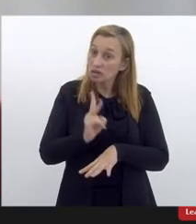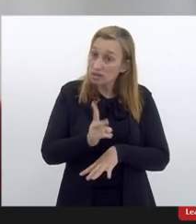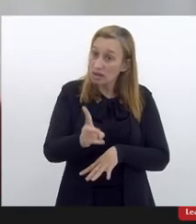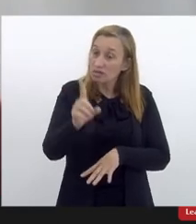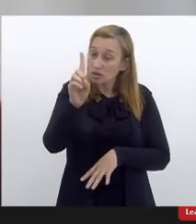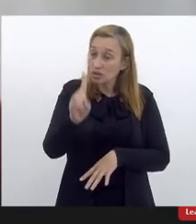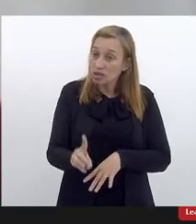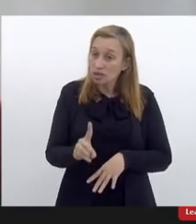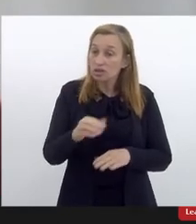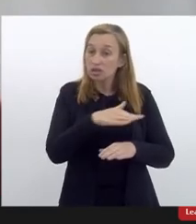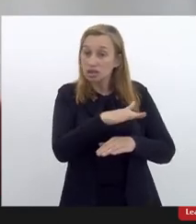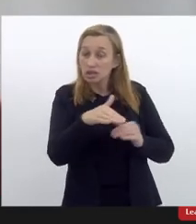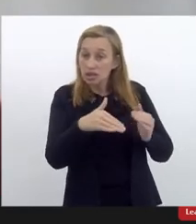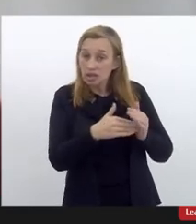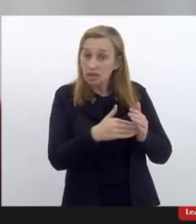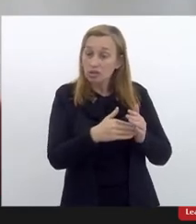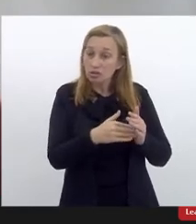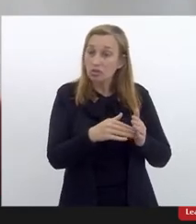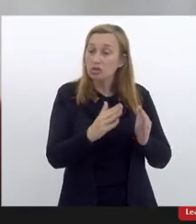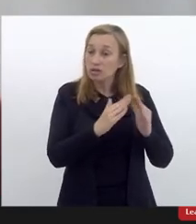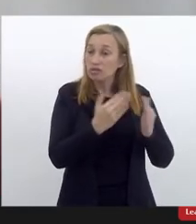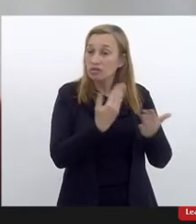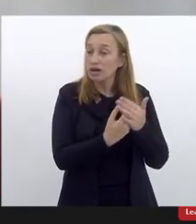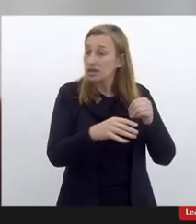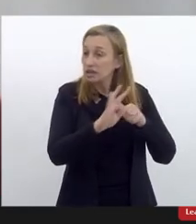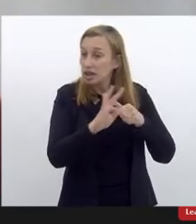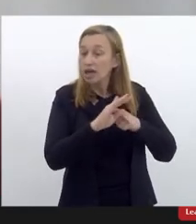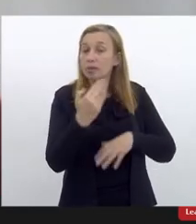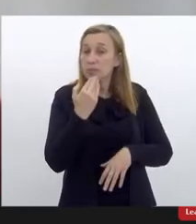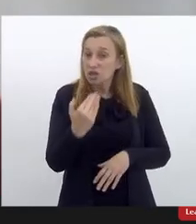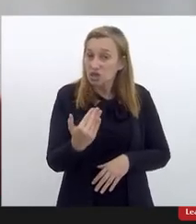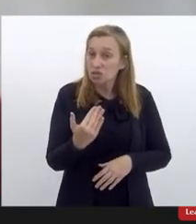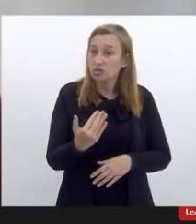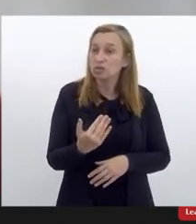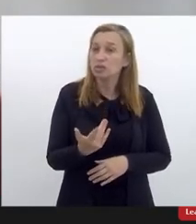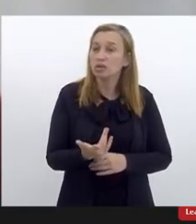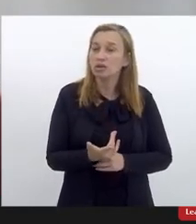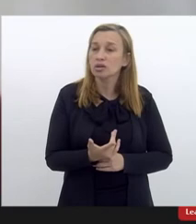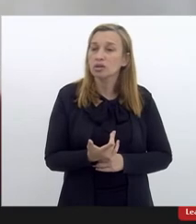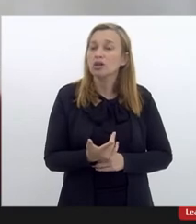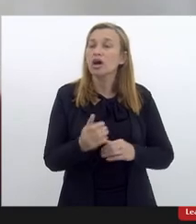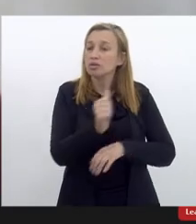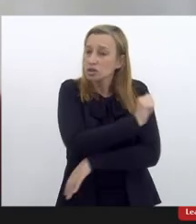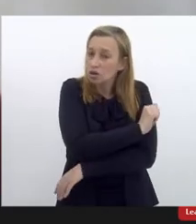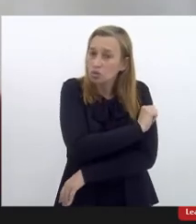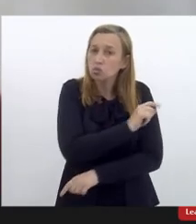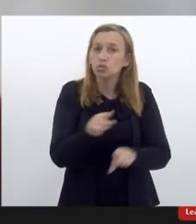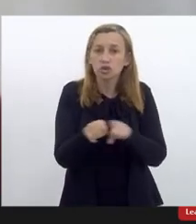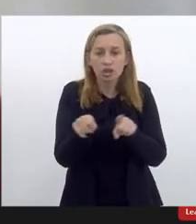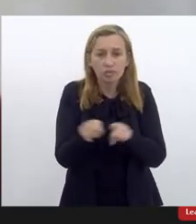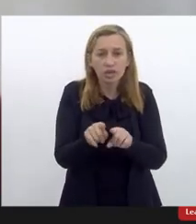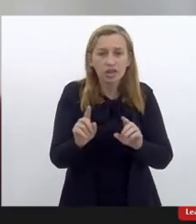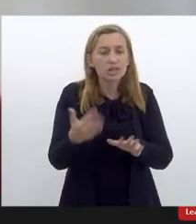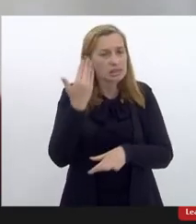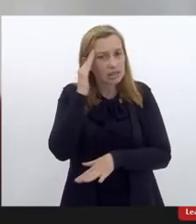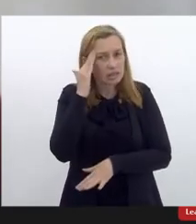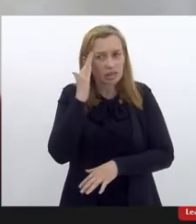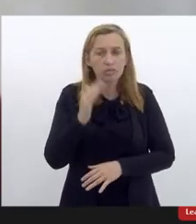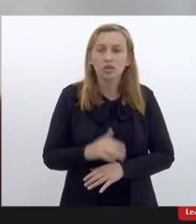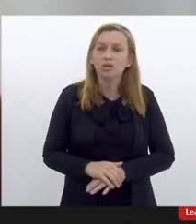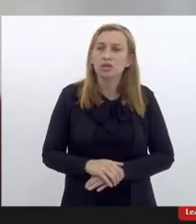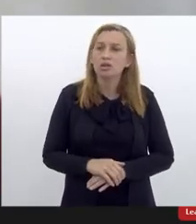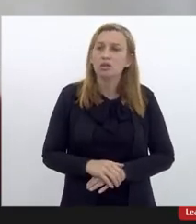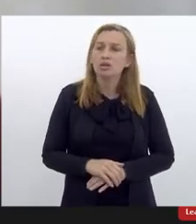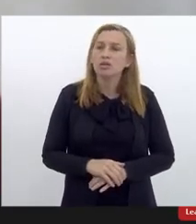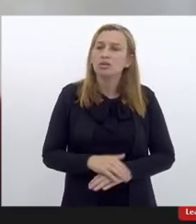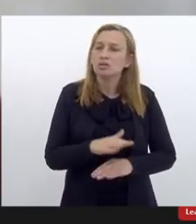das unidades, a gente tem pedido isso aos alunos também, esse entendimento. Tá? O pessoal me